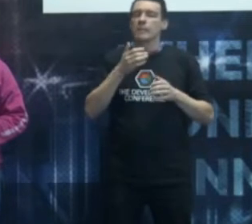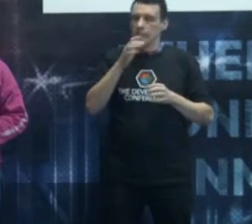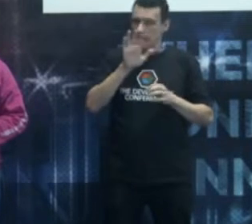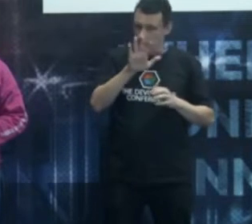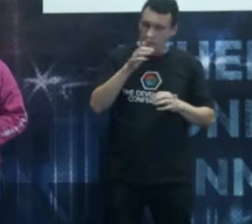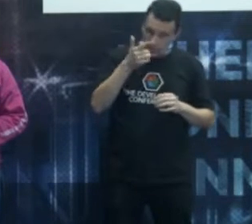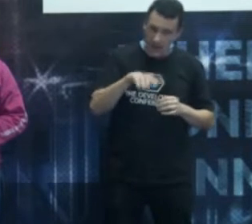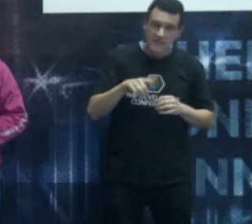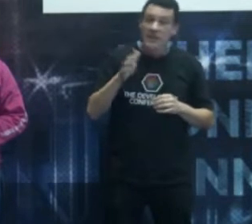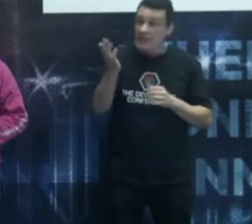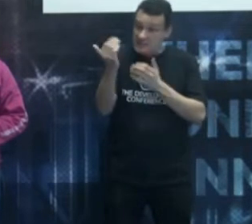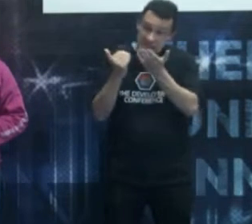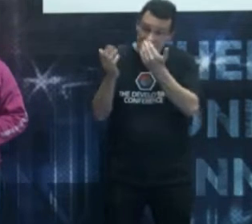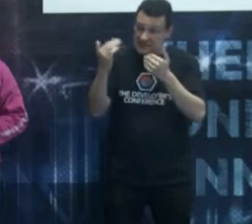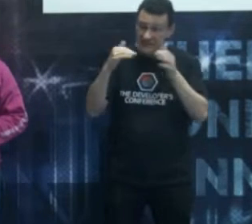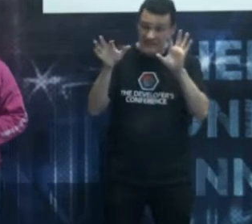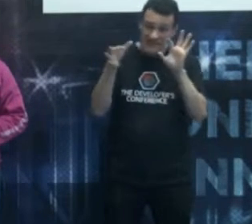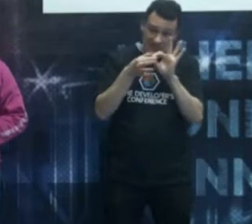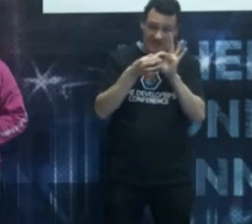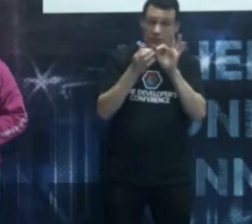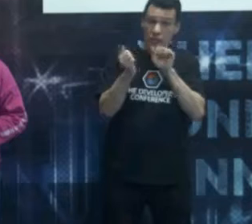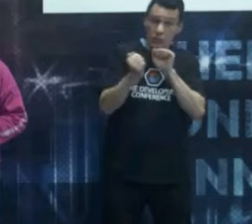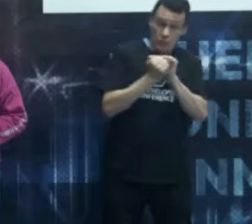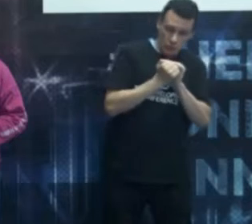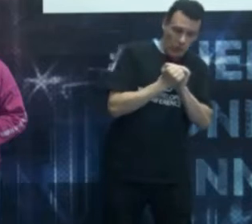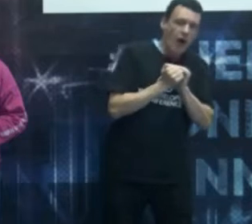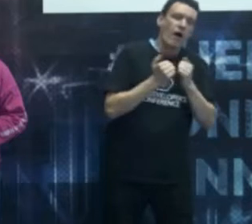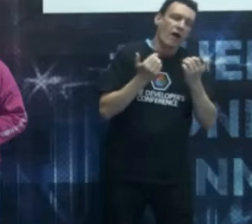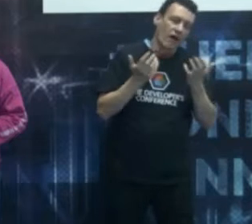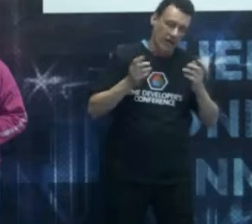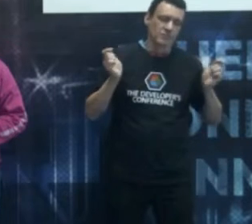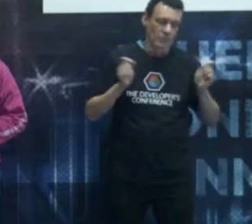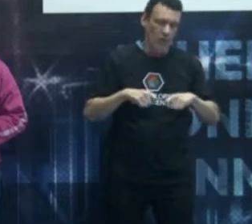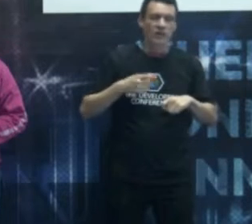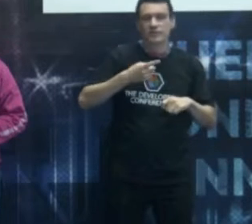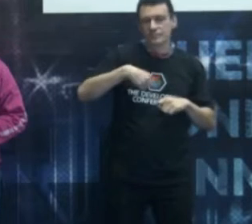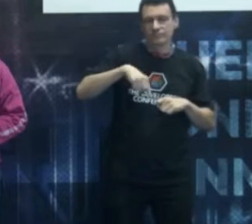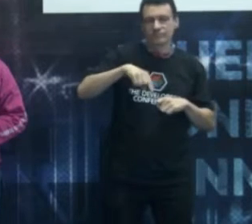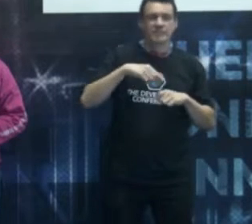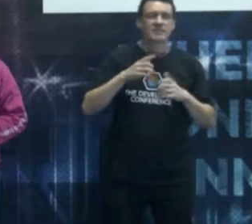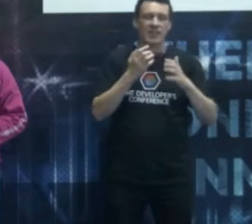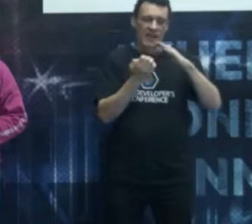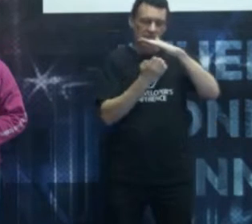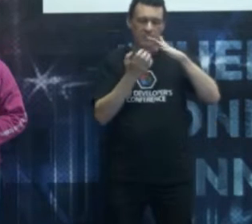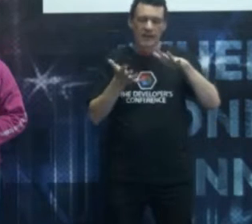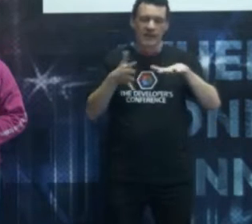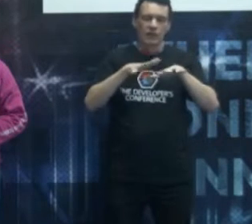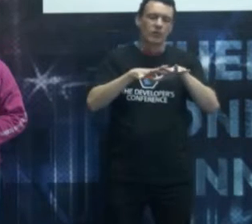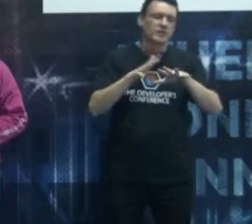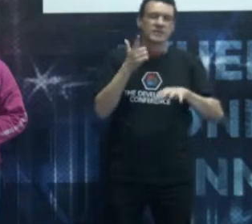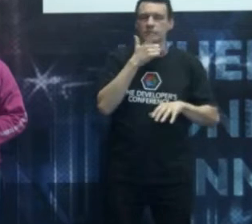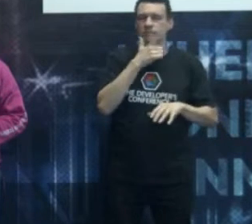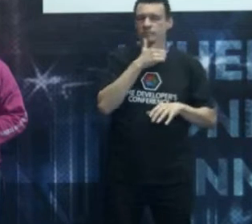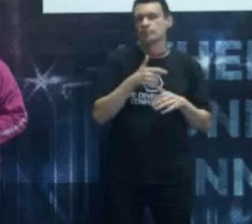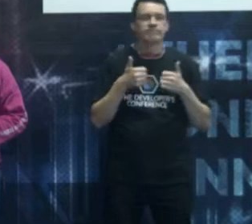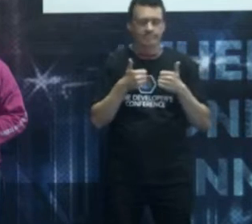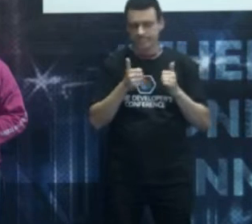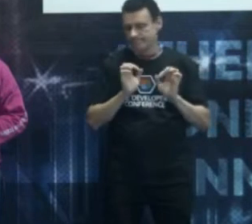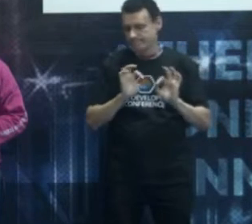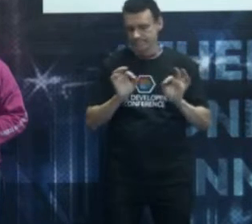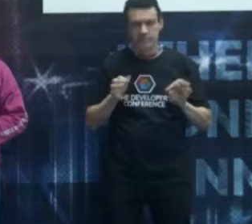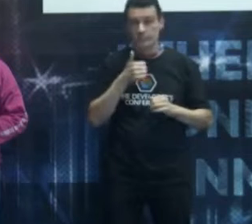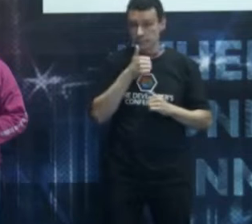gente consegue fazer aí essa inclusão nas empresas. Então, para todos os projetos, quando eu não